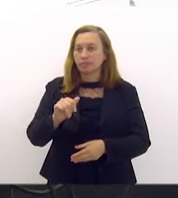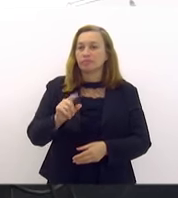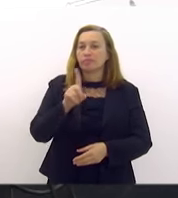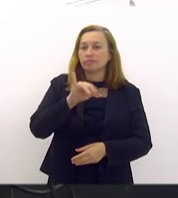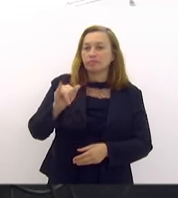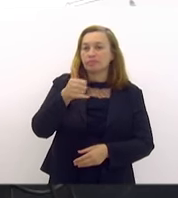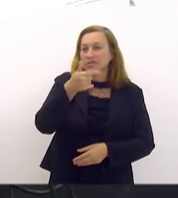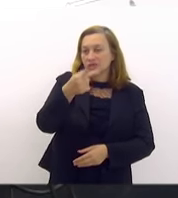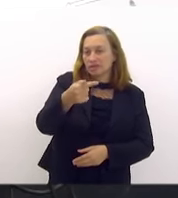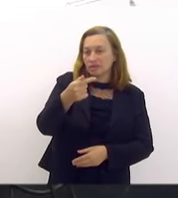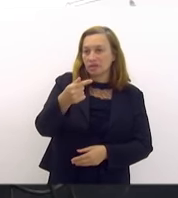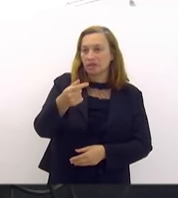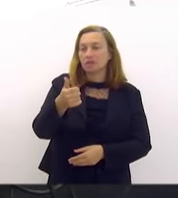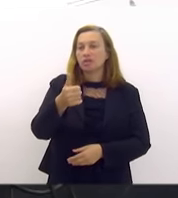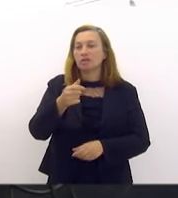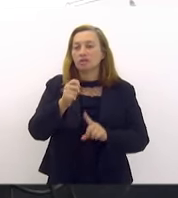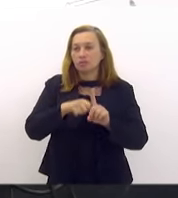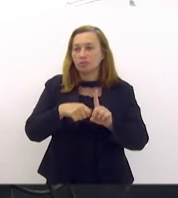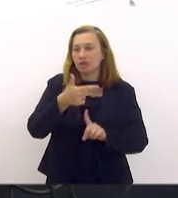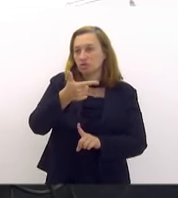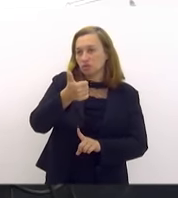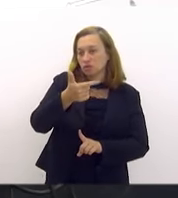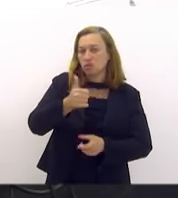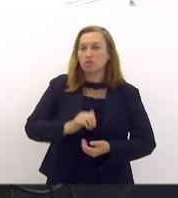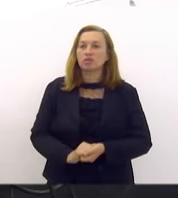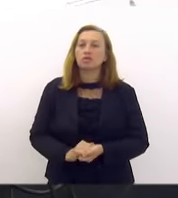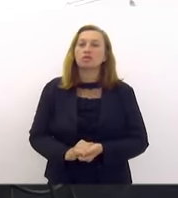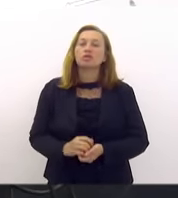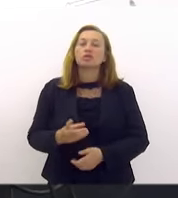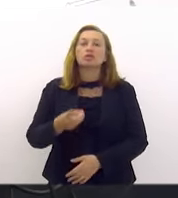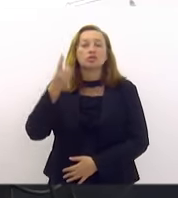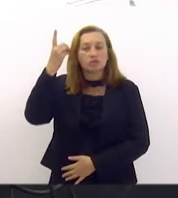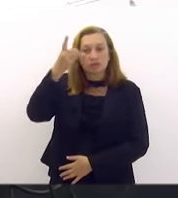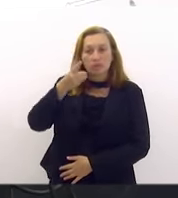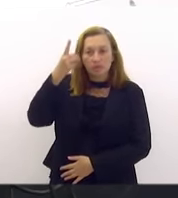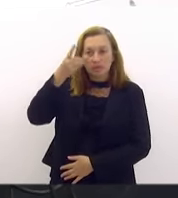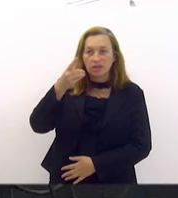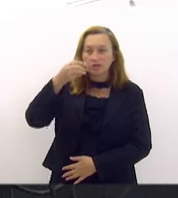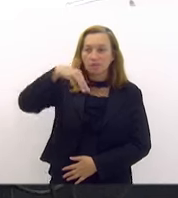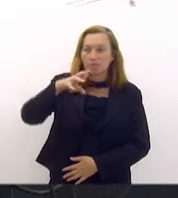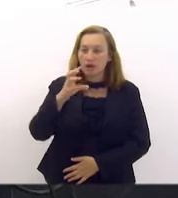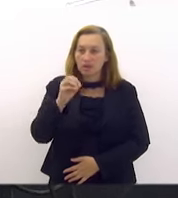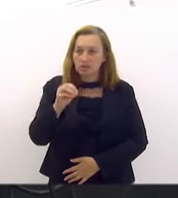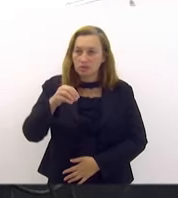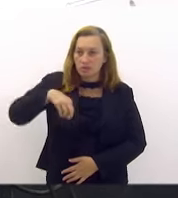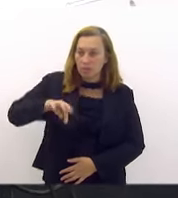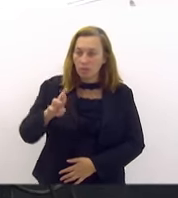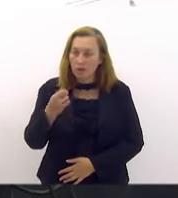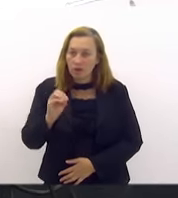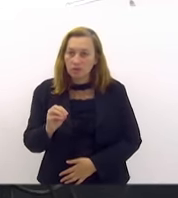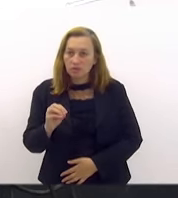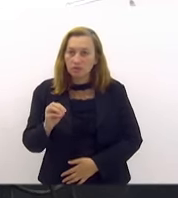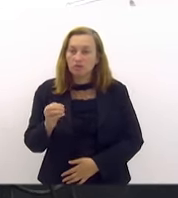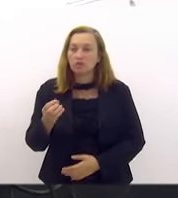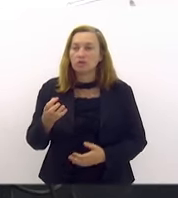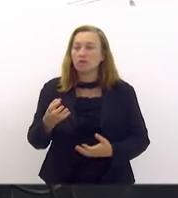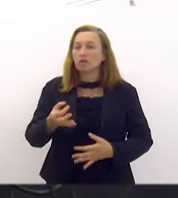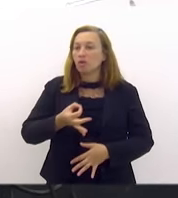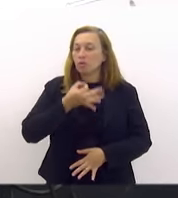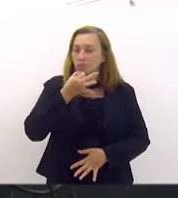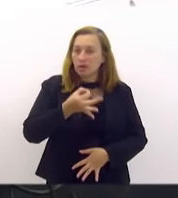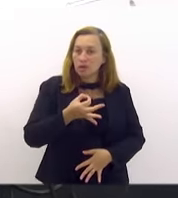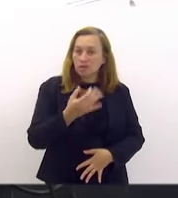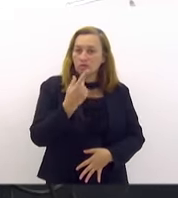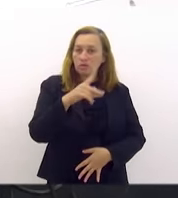7/12 gostaria de ouvir o deputado Márcio Gualberto que acha dessas datas propostas justamente para